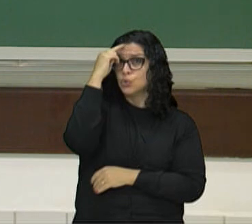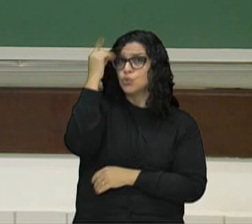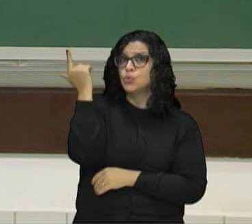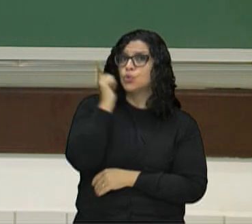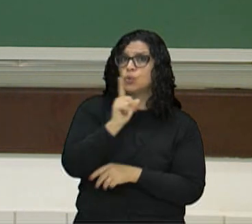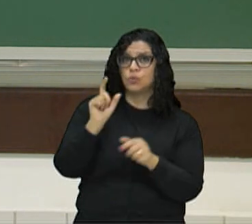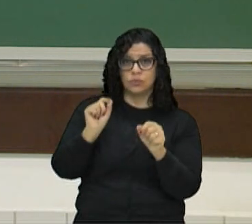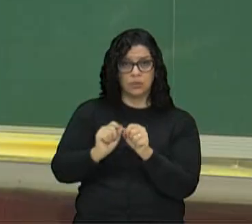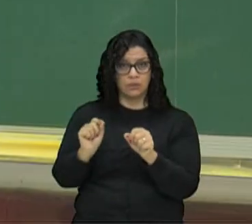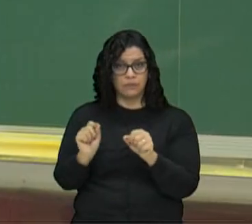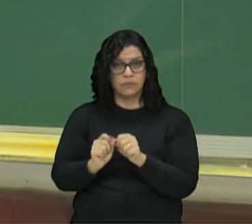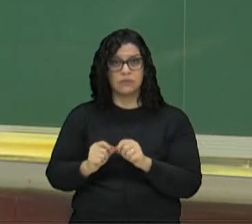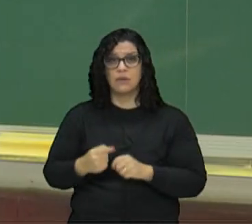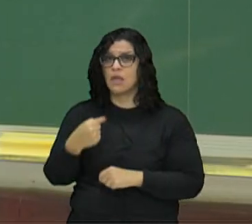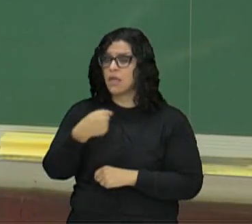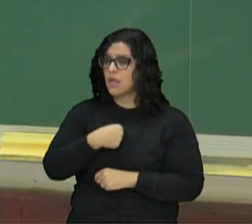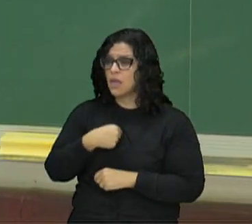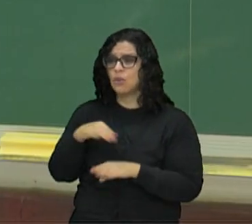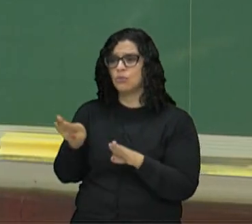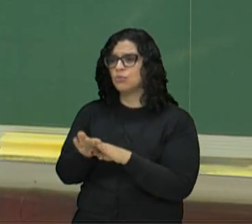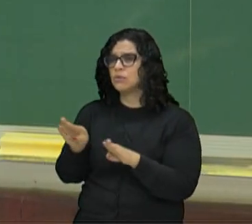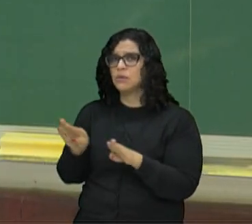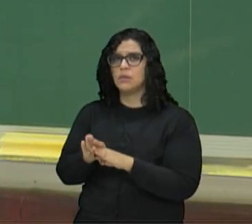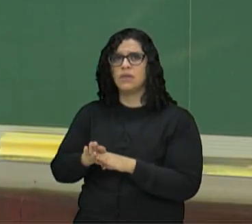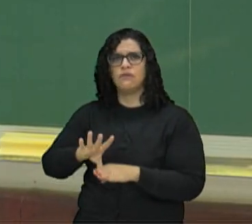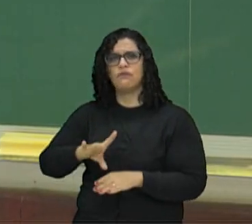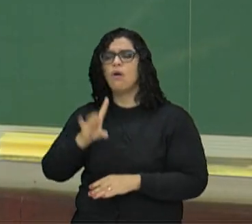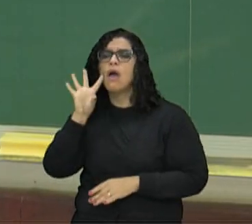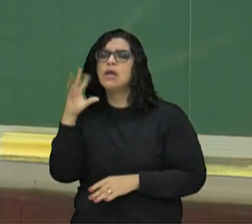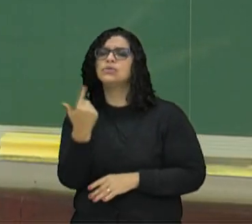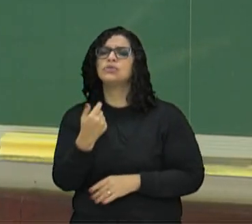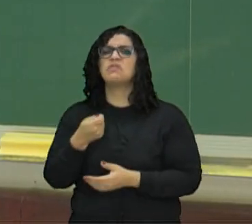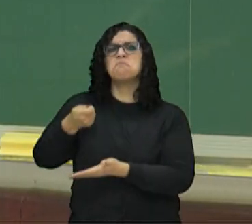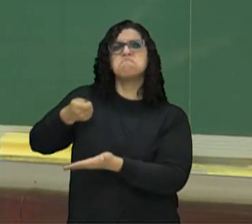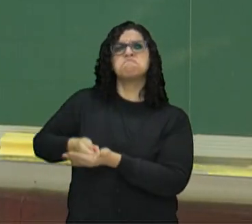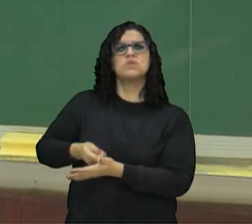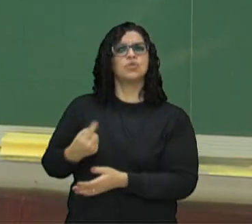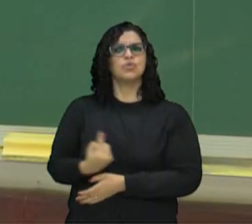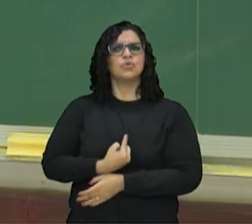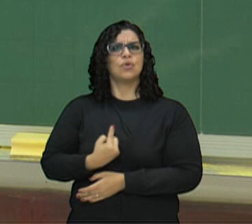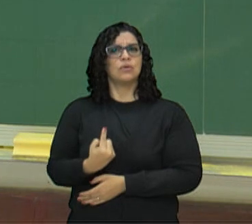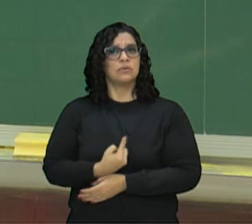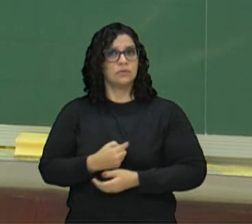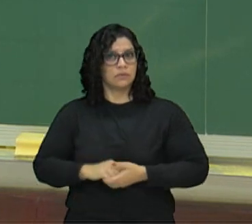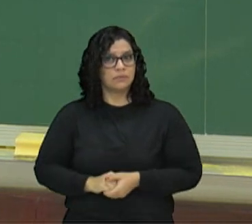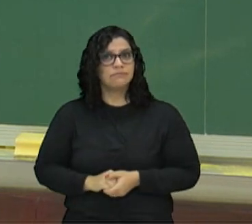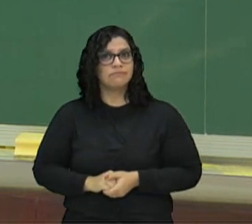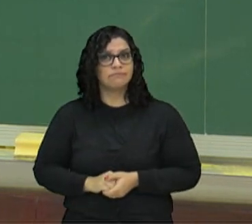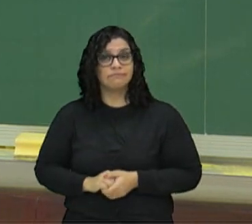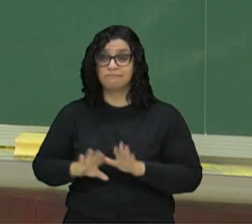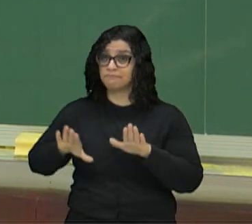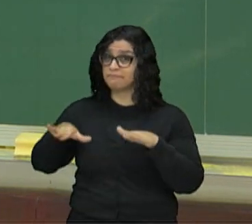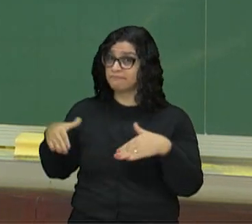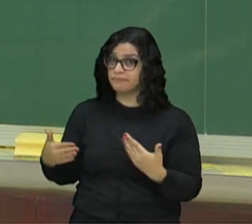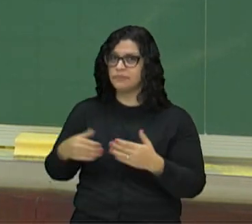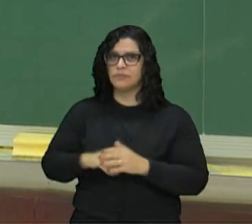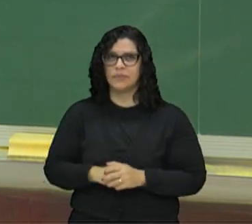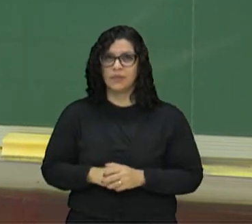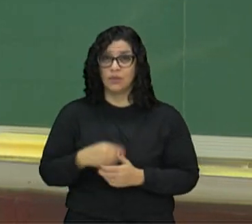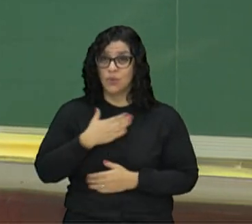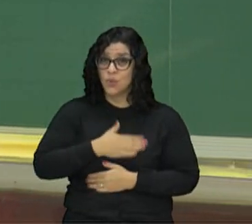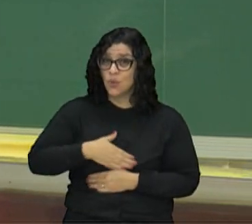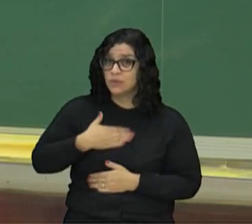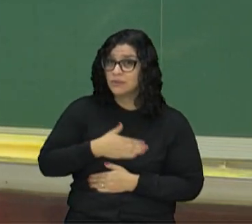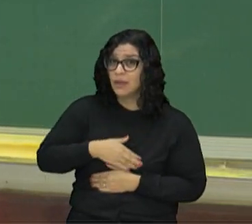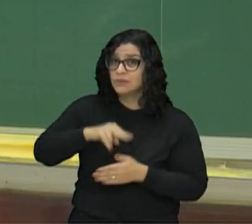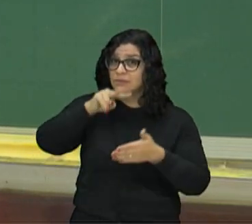grande sonho, eu vou ter que tomar uma decisão forçada. Muito bem.